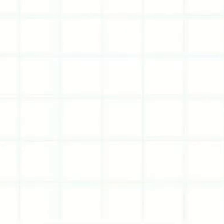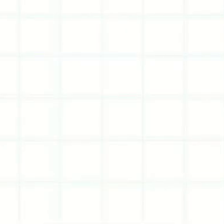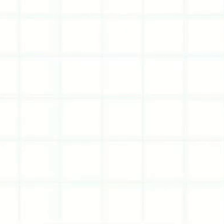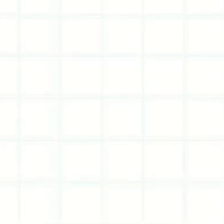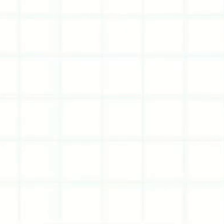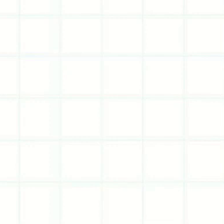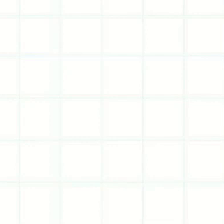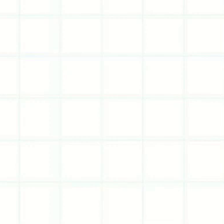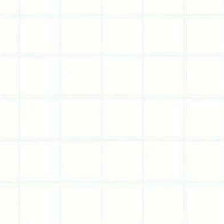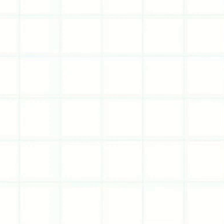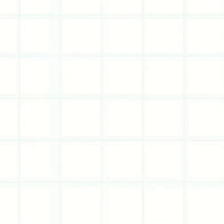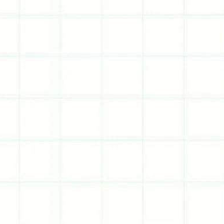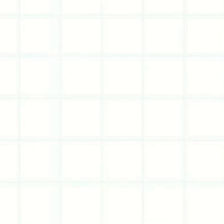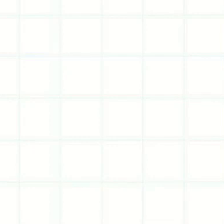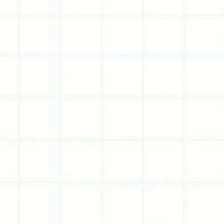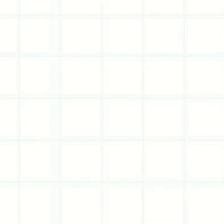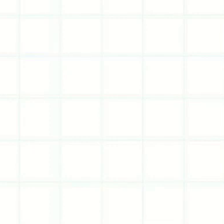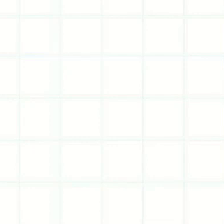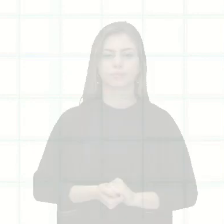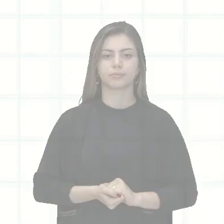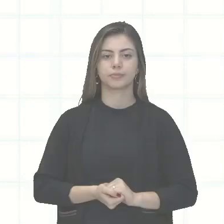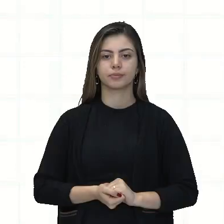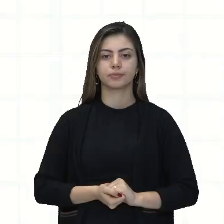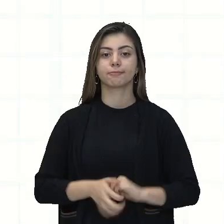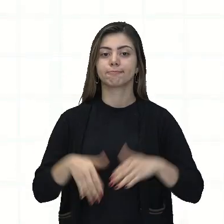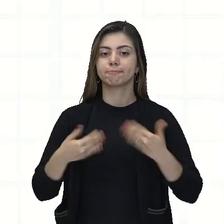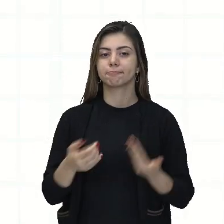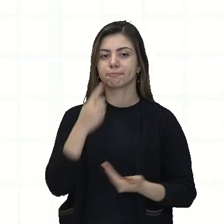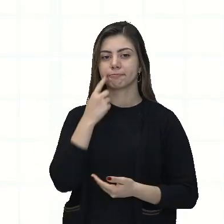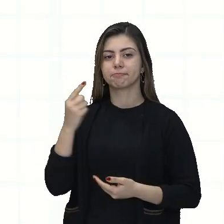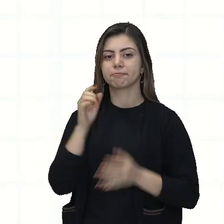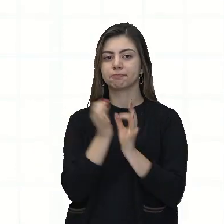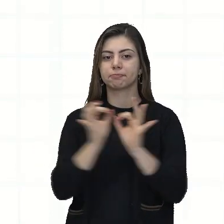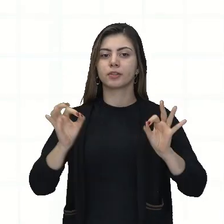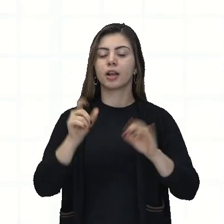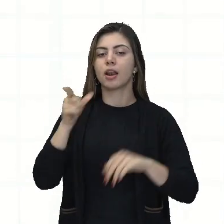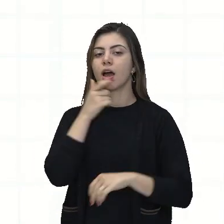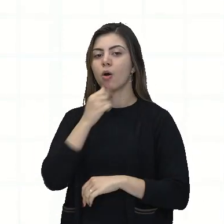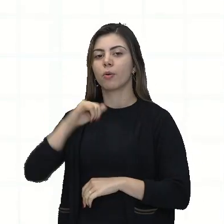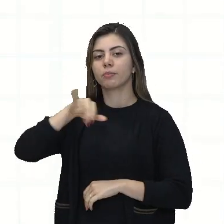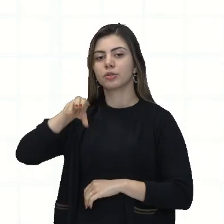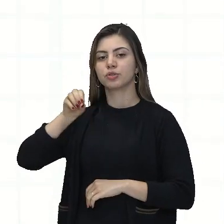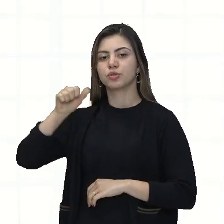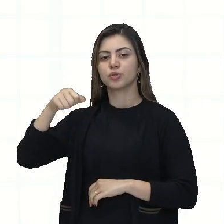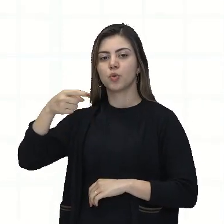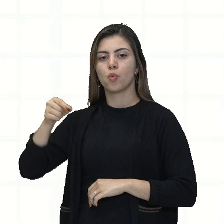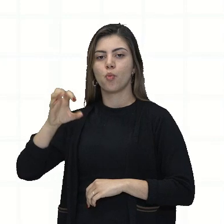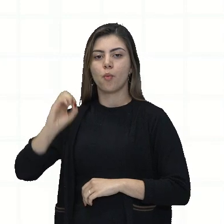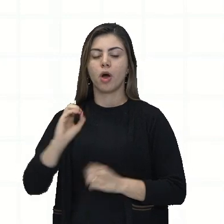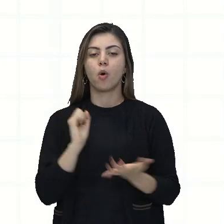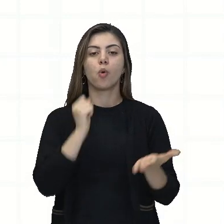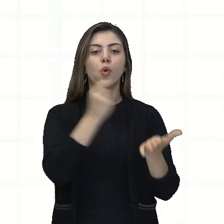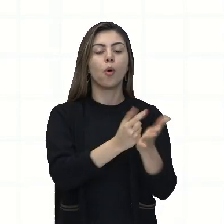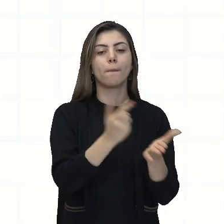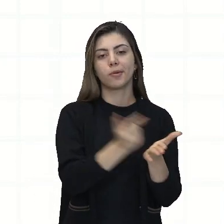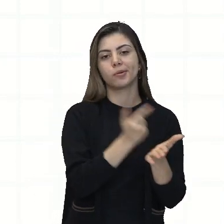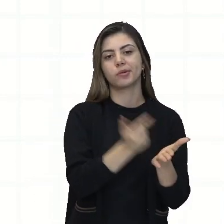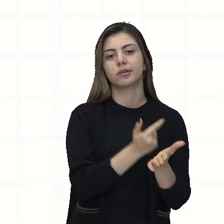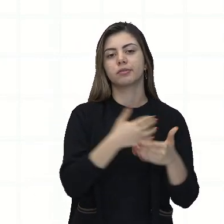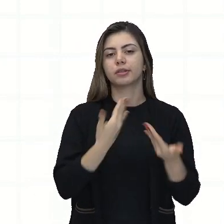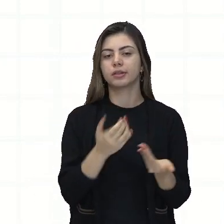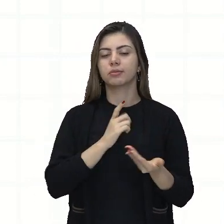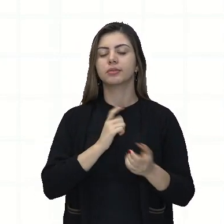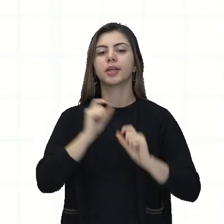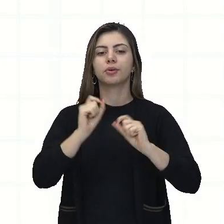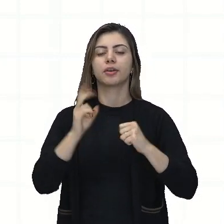comprou é transitivo, e o livro é o seu objeto direto que complementa o significado do verbo. Responde a essa pergunta o quê em relação à ação de comprar.